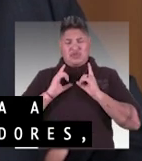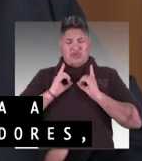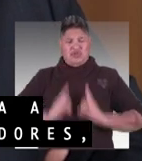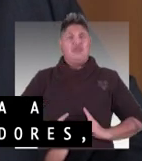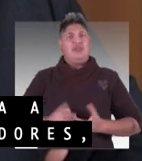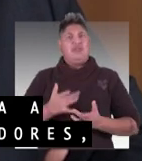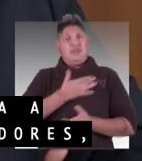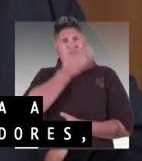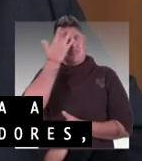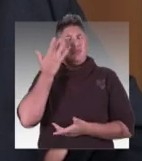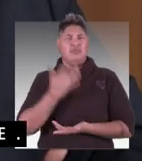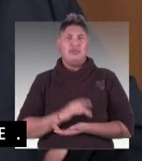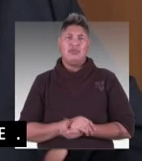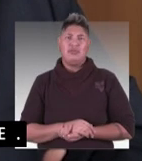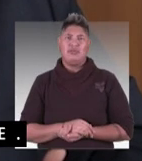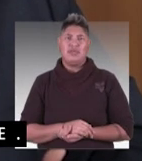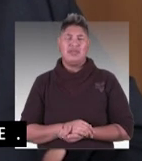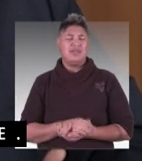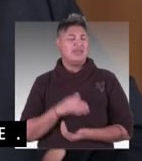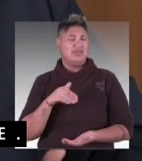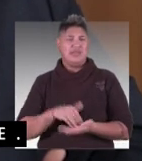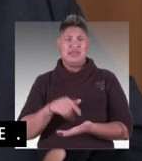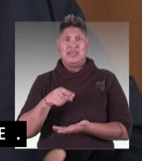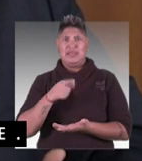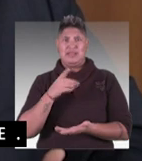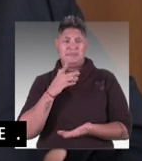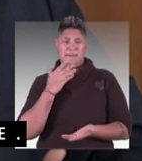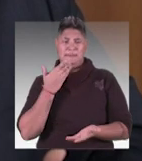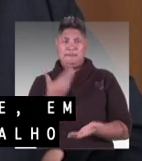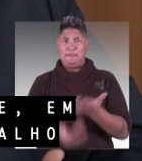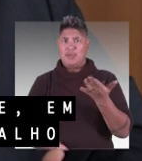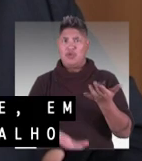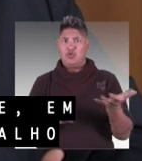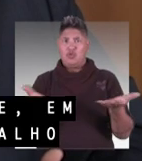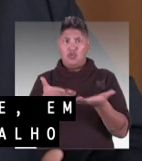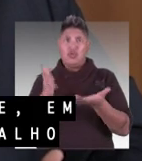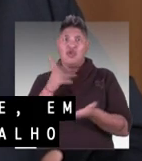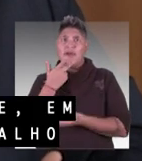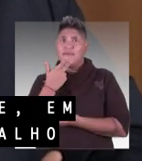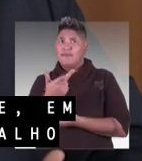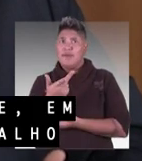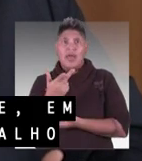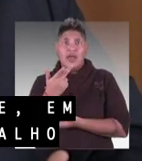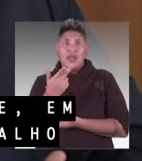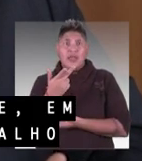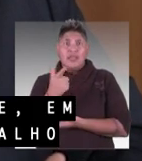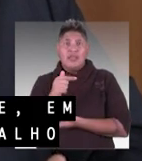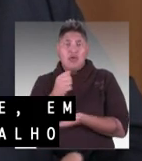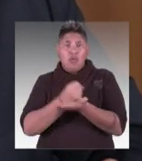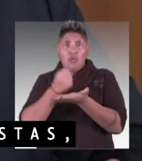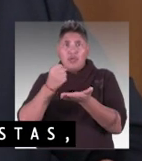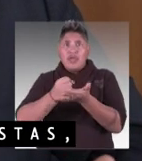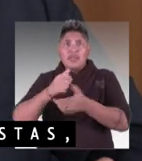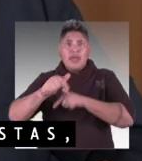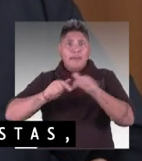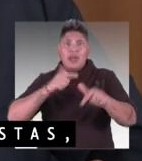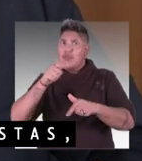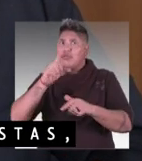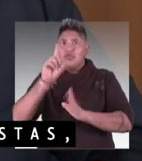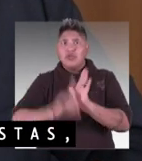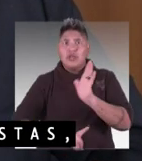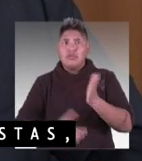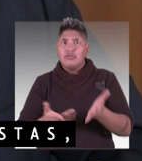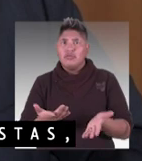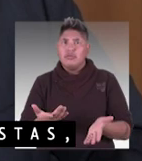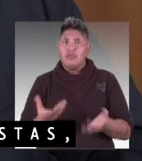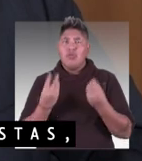trabalhadores. Porque até isso está sob ataque hoje. Já se fala, inclusive, em um contrato de trabalho sem direitos